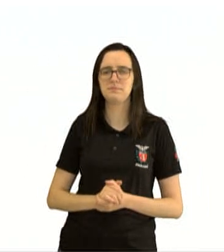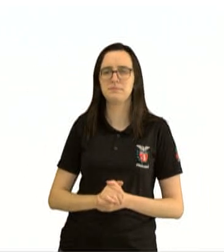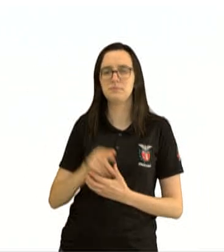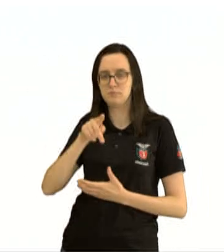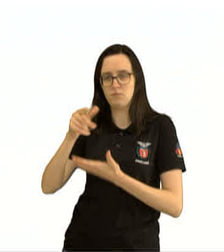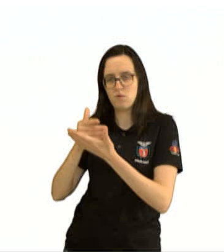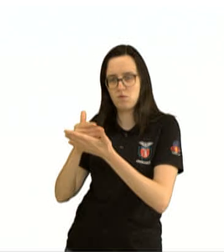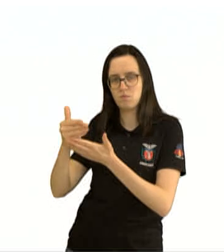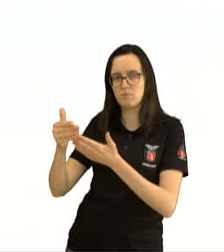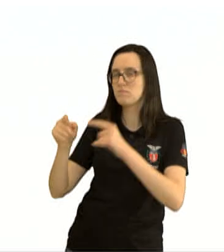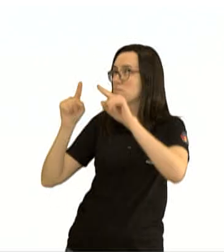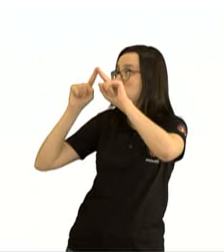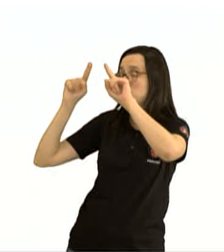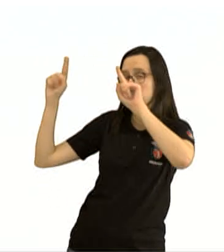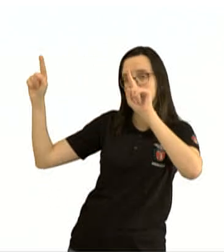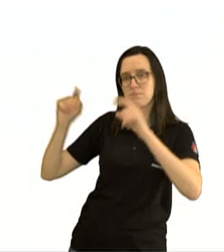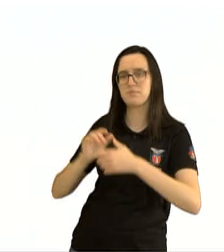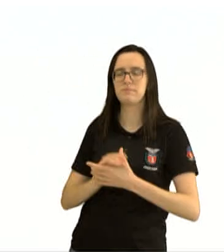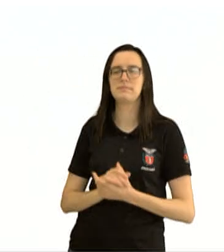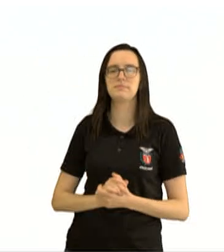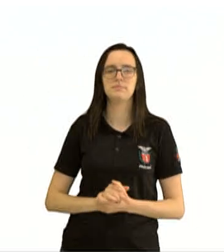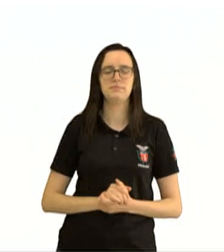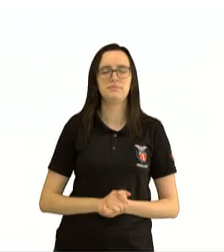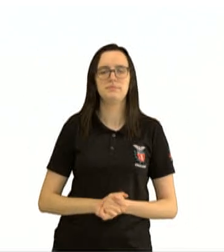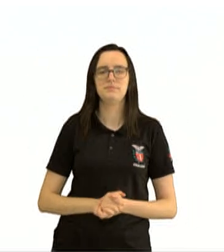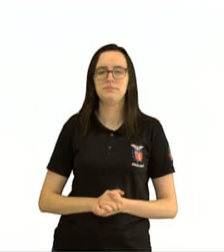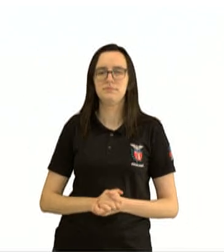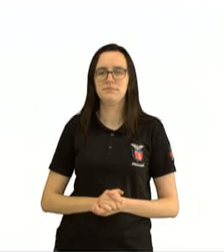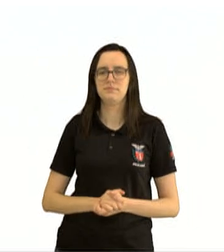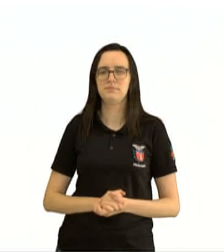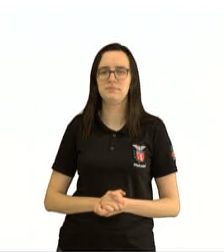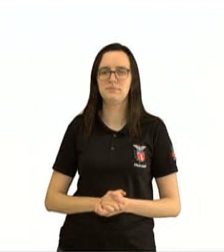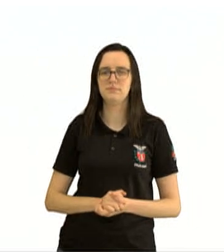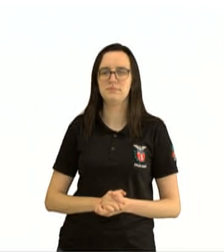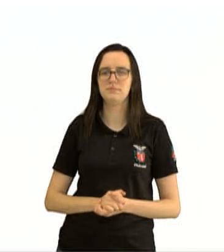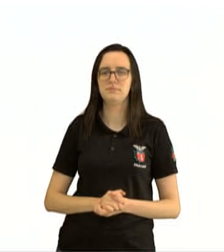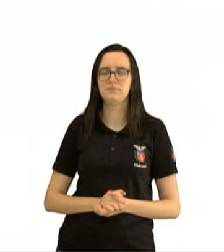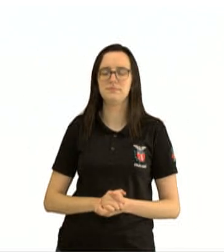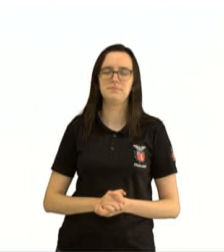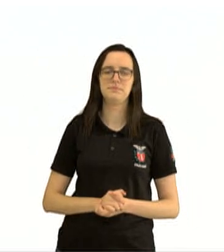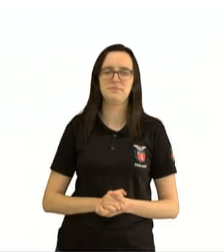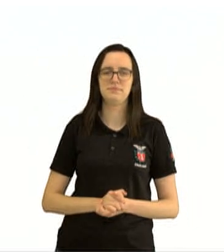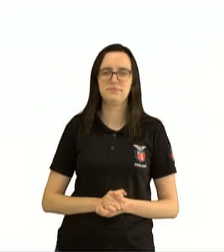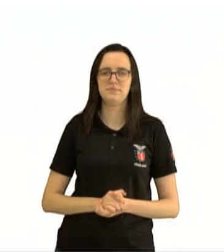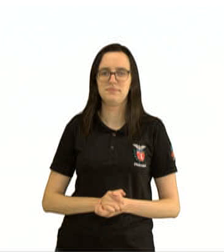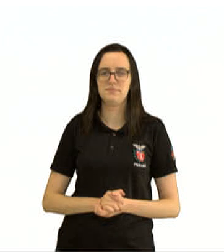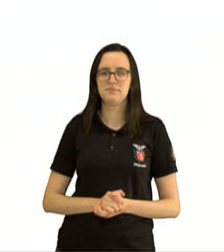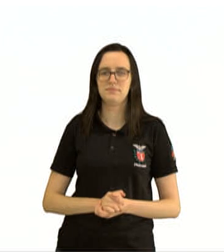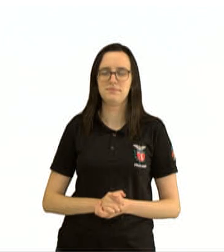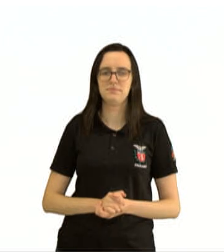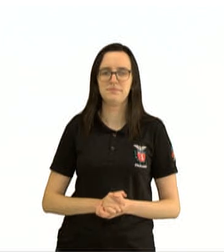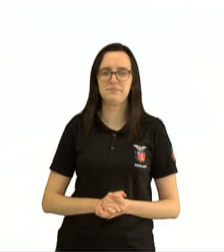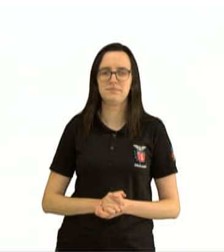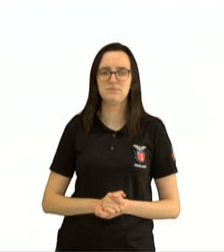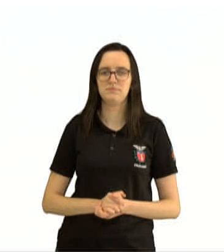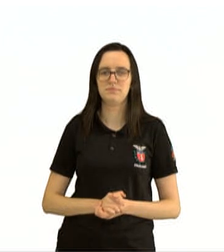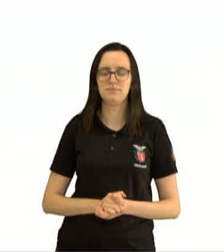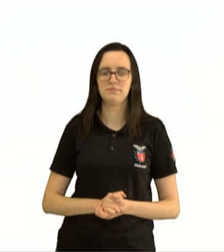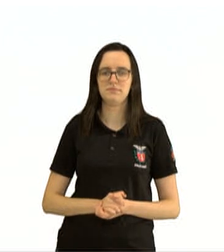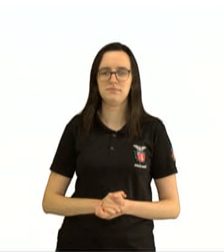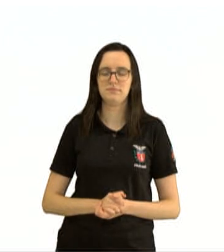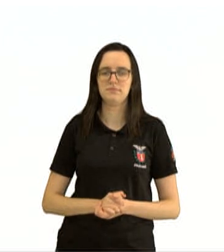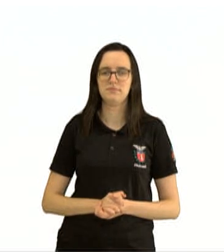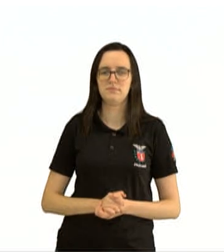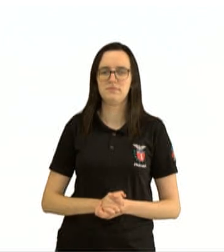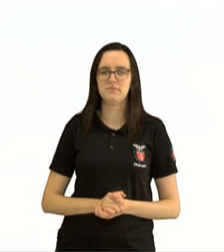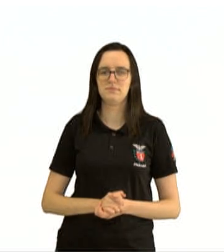My Foz do Iguaçu trip. Last January on my vacation, I visited Foz do Iguaçu. I